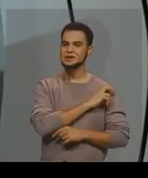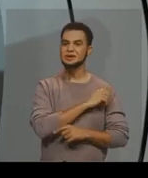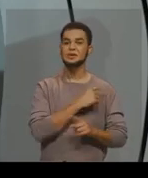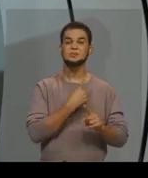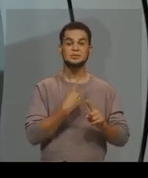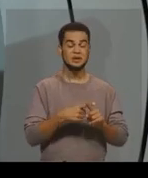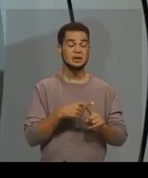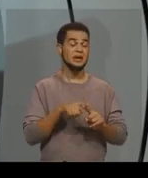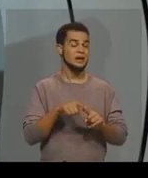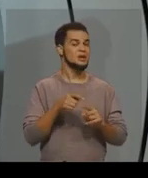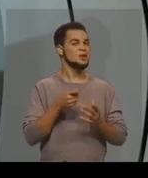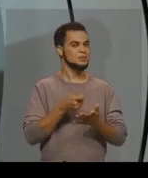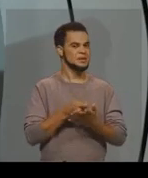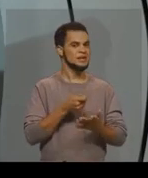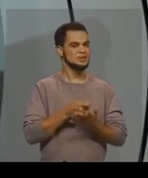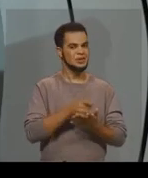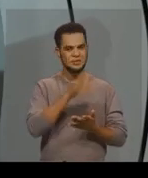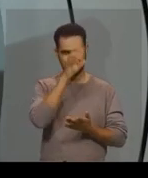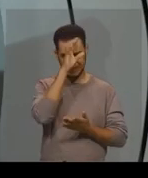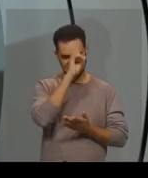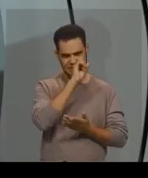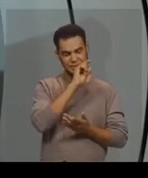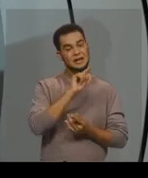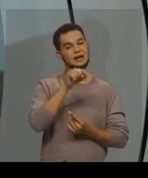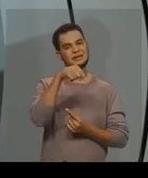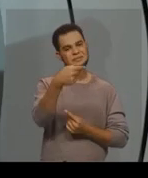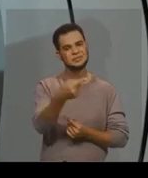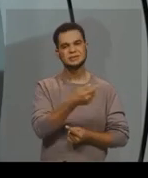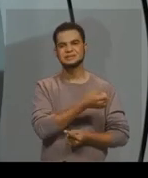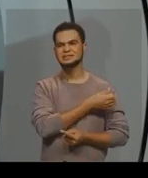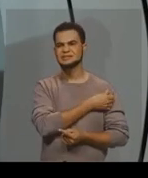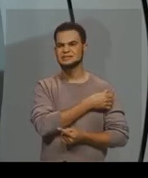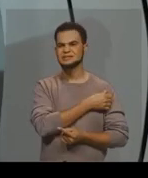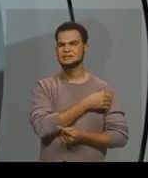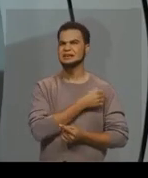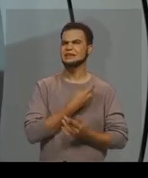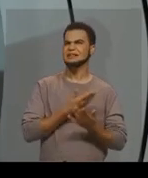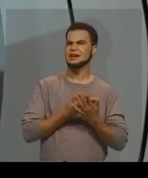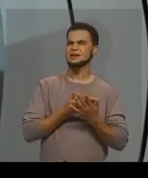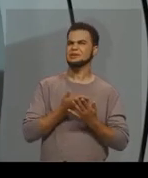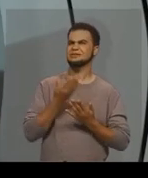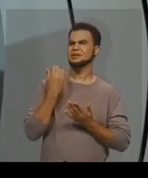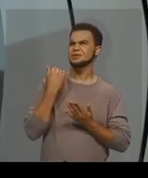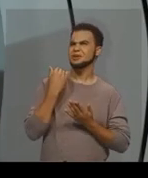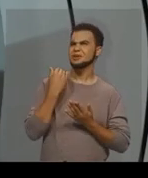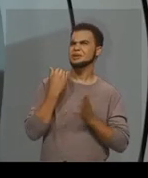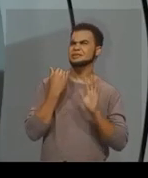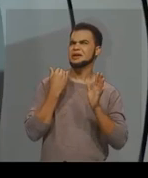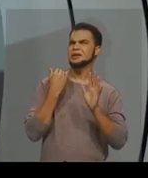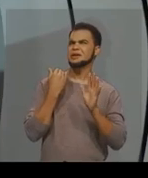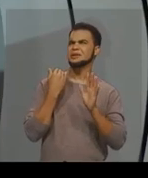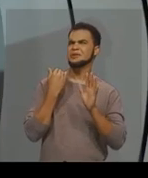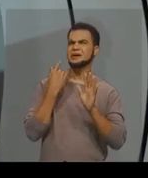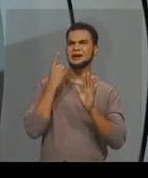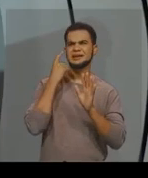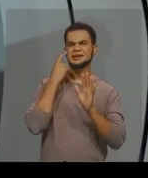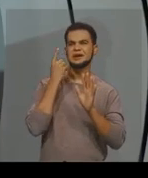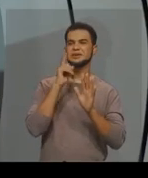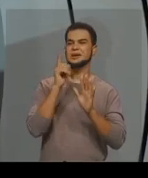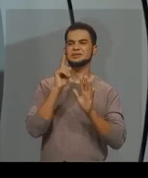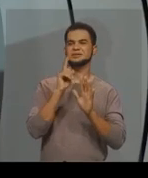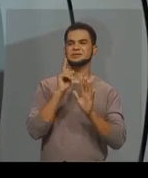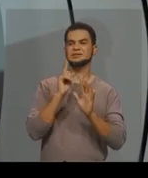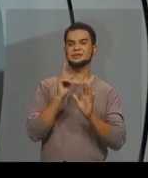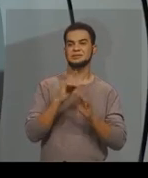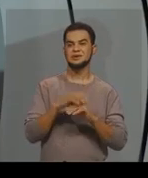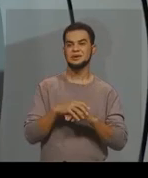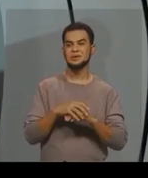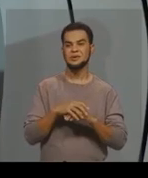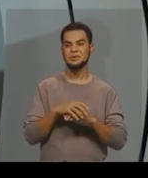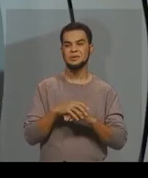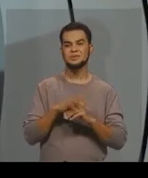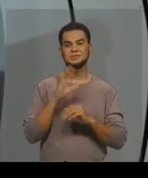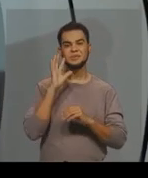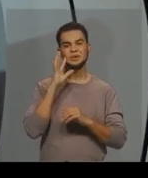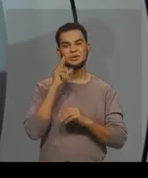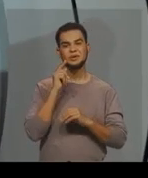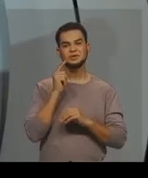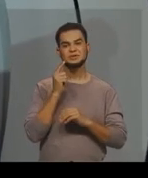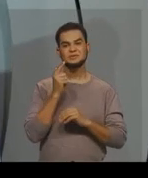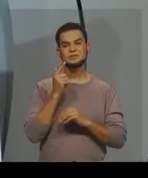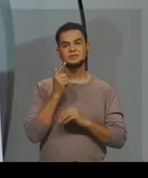para o 6º ano. Porque aí eu falei, a aula anterior, eu falei assim, não, mas se for 6º ano, eu não dei o polígono, não, eu dei para o